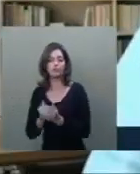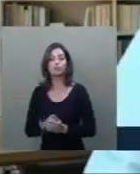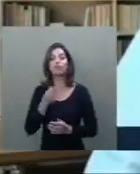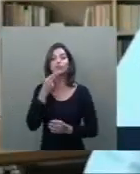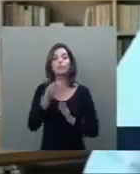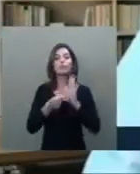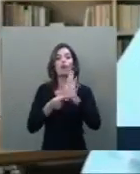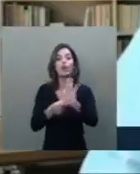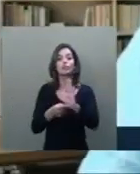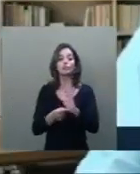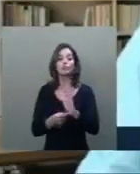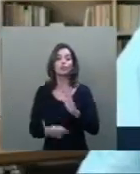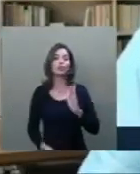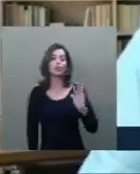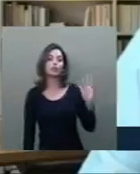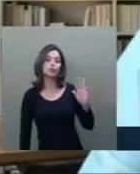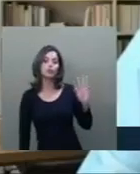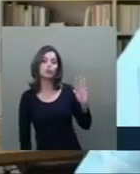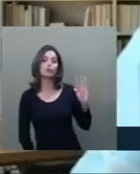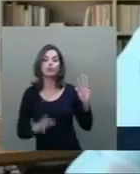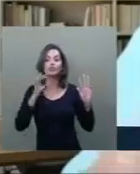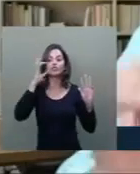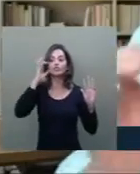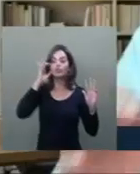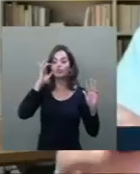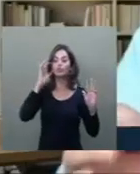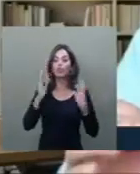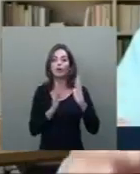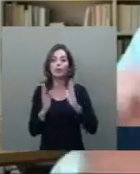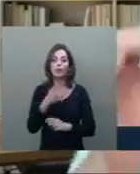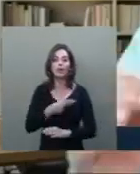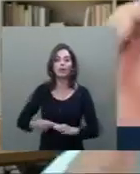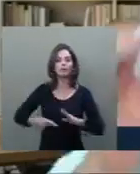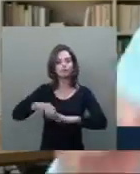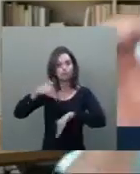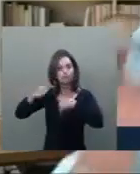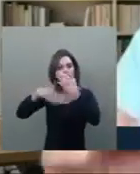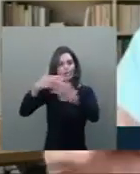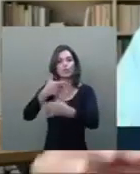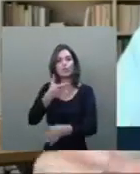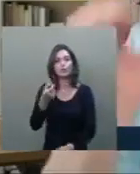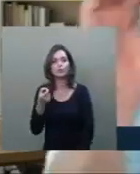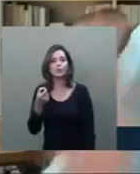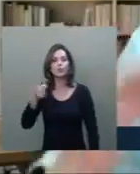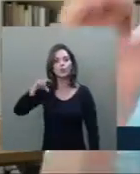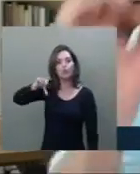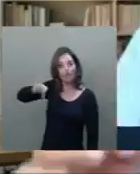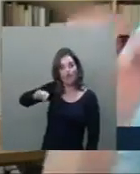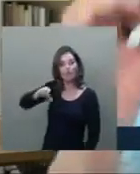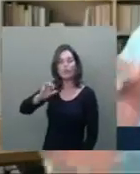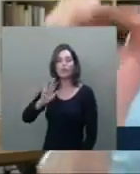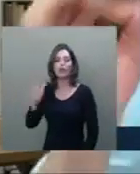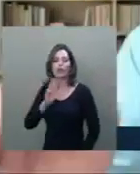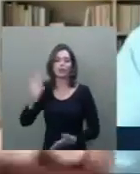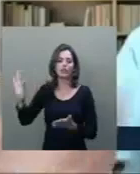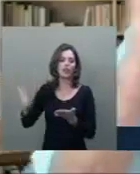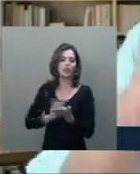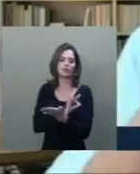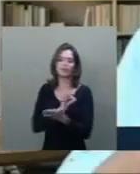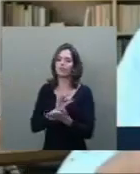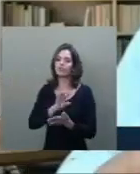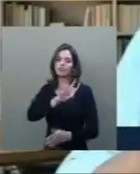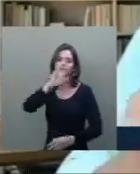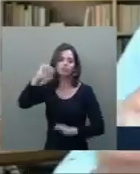seu presidente, só avançou. 2009, Lula assinou a lei que criou o Dia Nacional da Marcha por